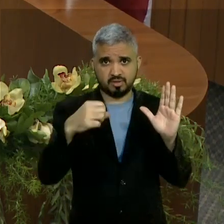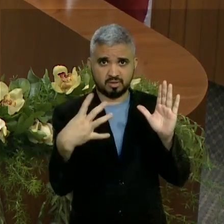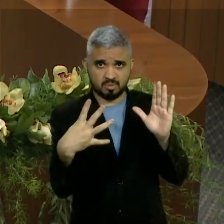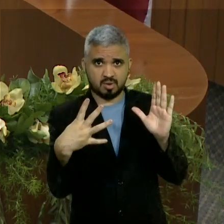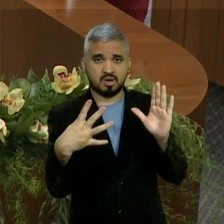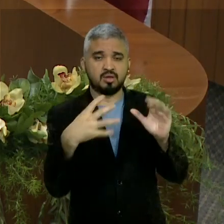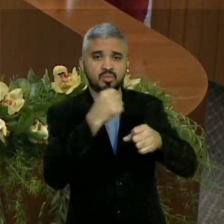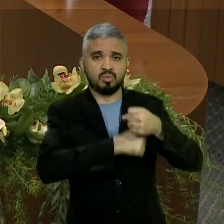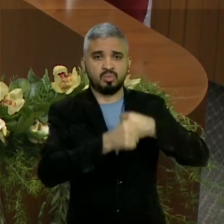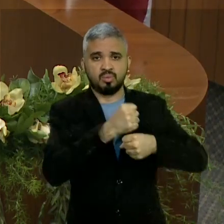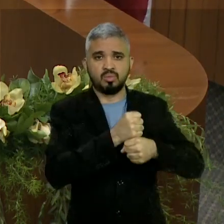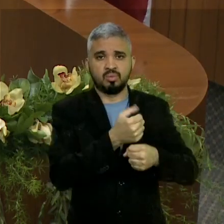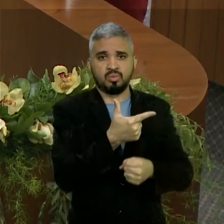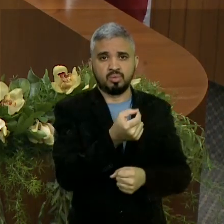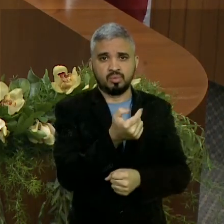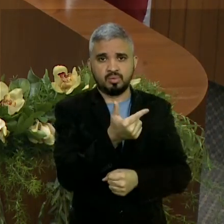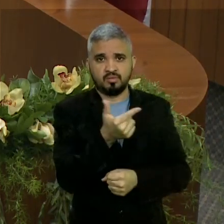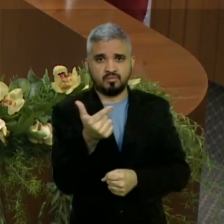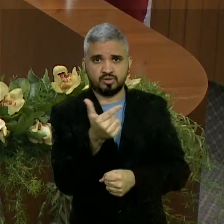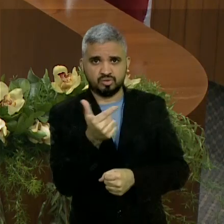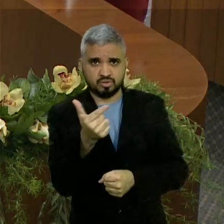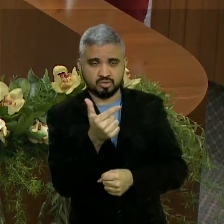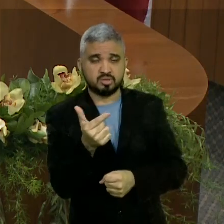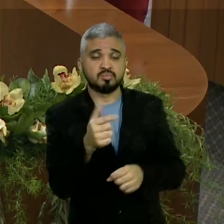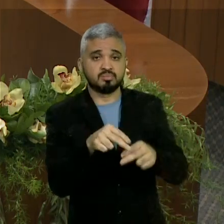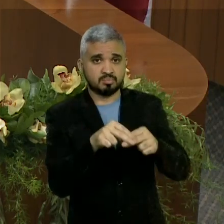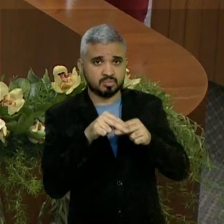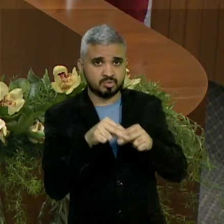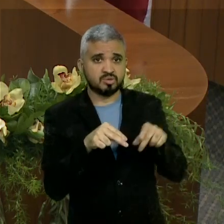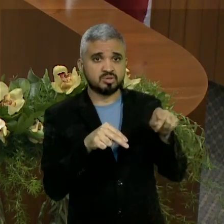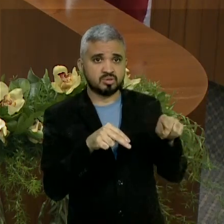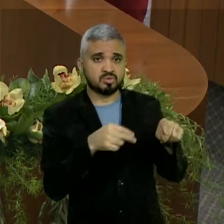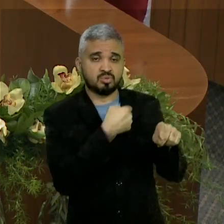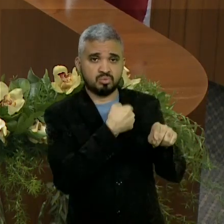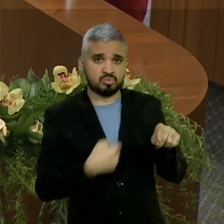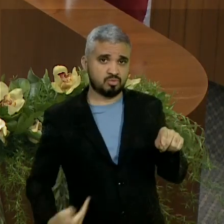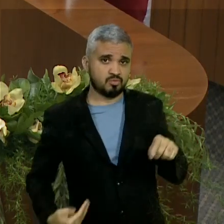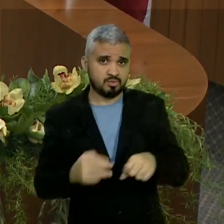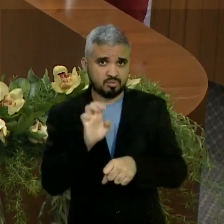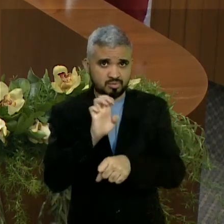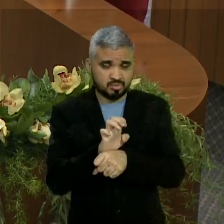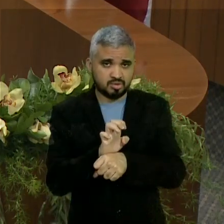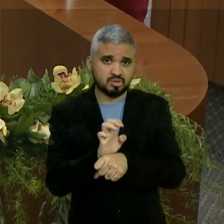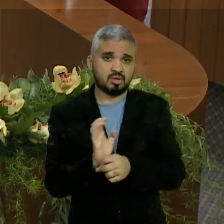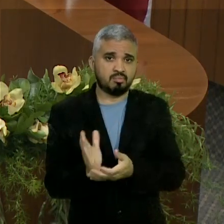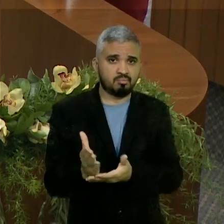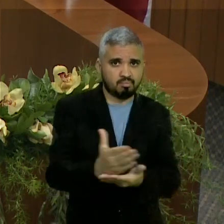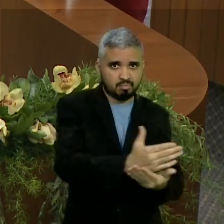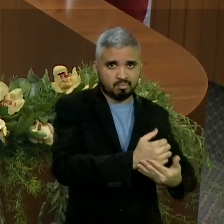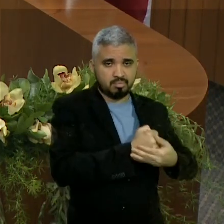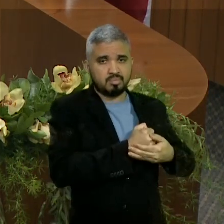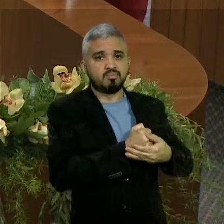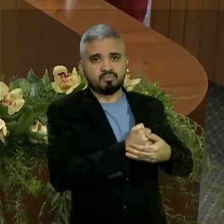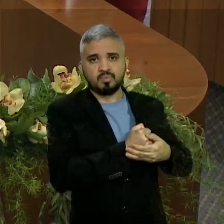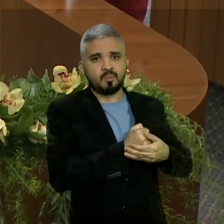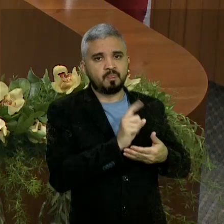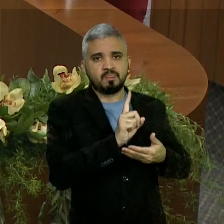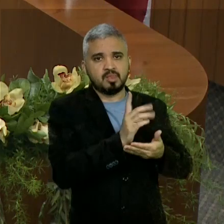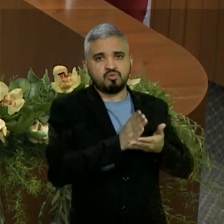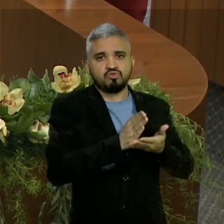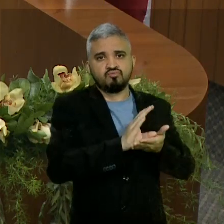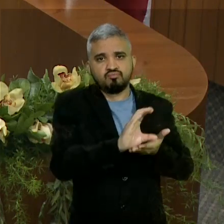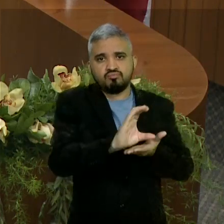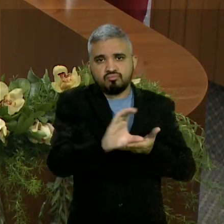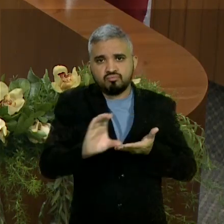importando em apropriação indevida da cota parte garantida pelo inciso 4to do artigo